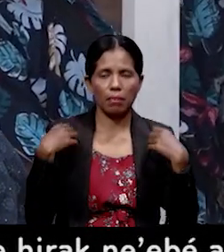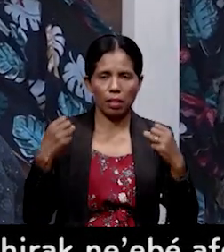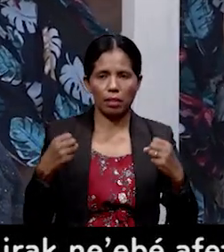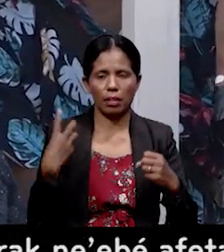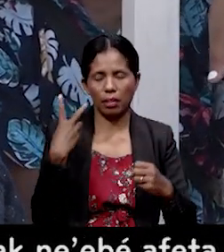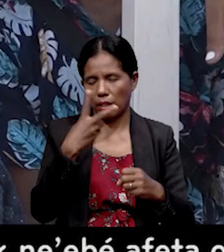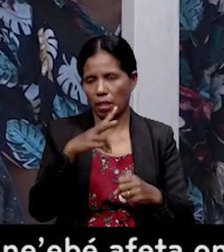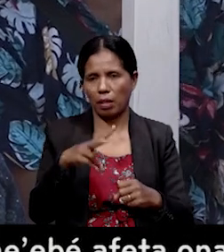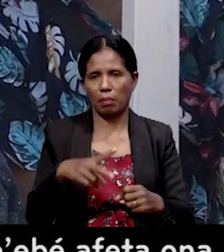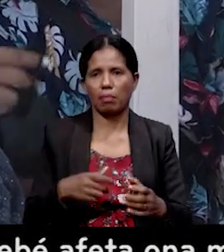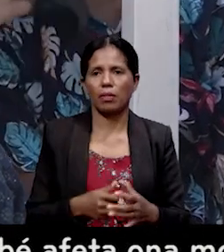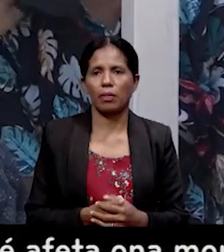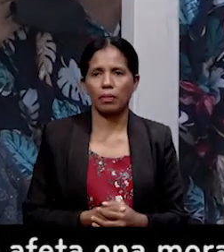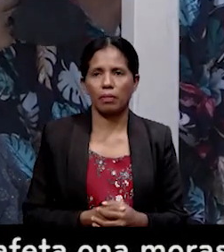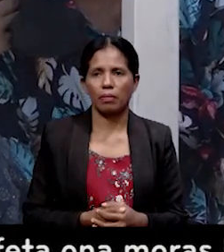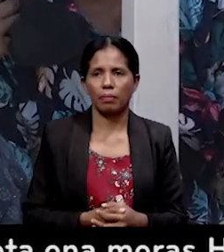condição